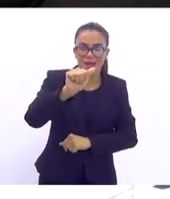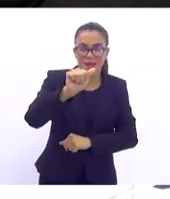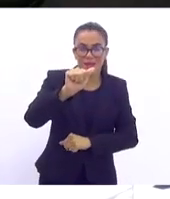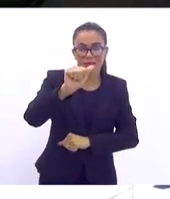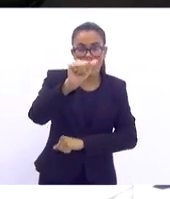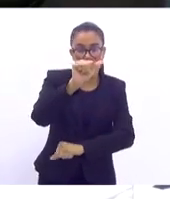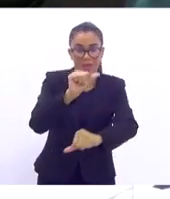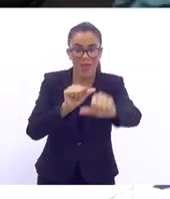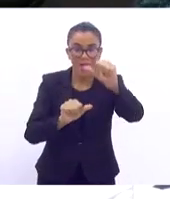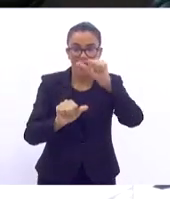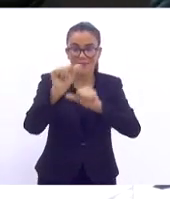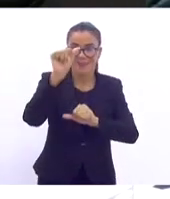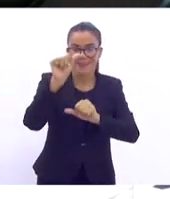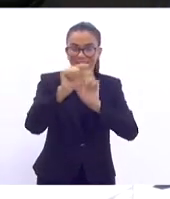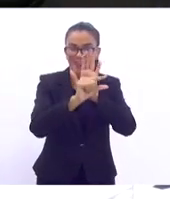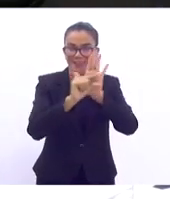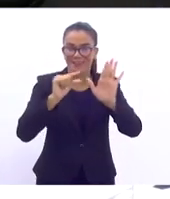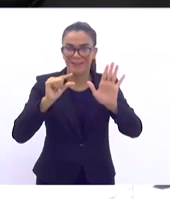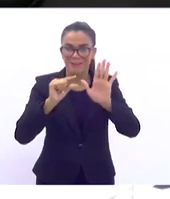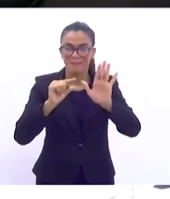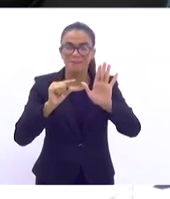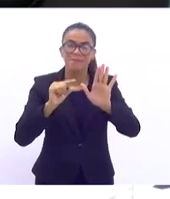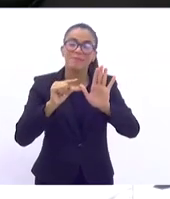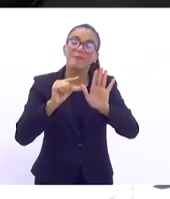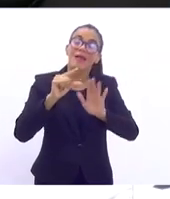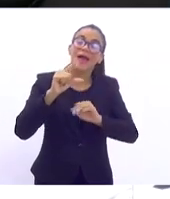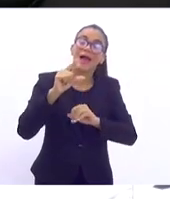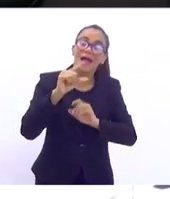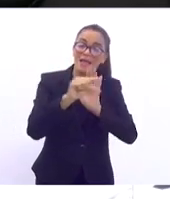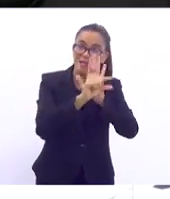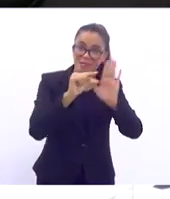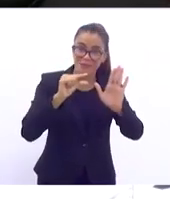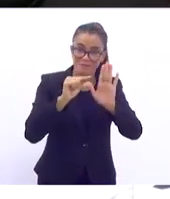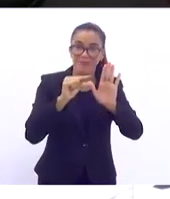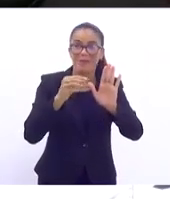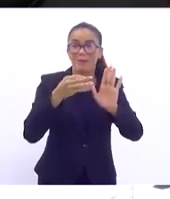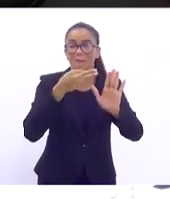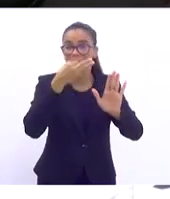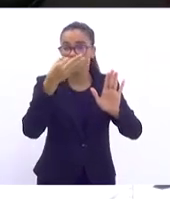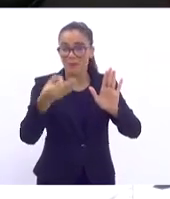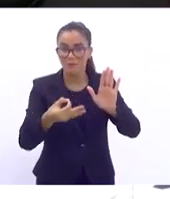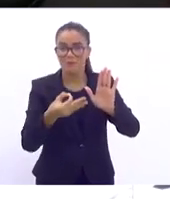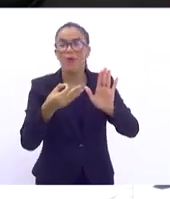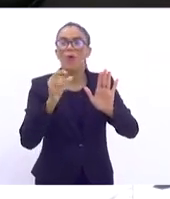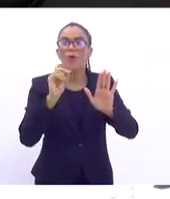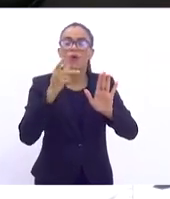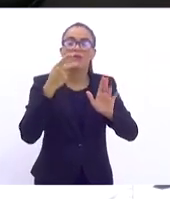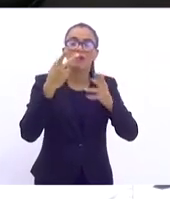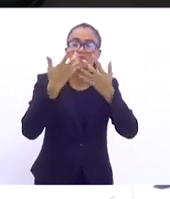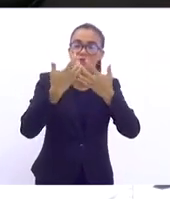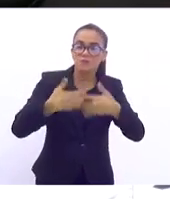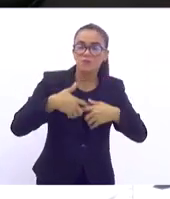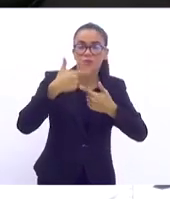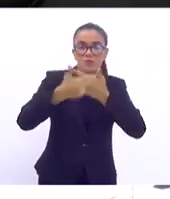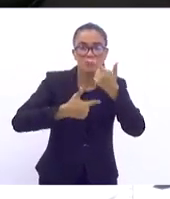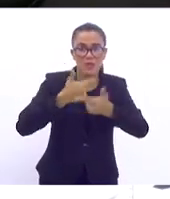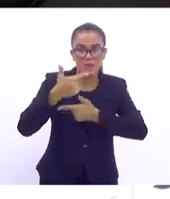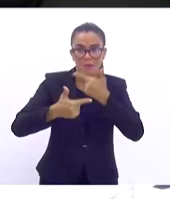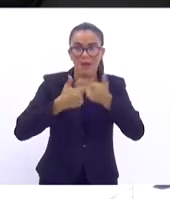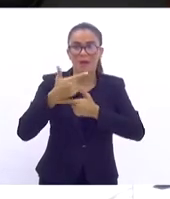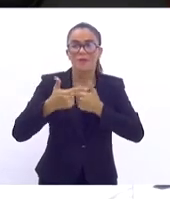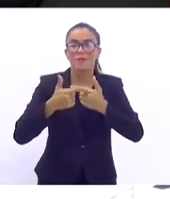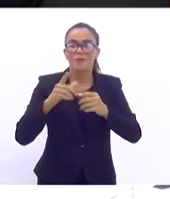a emenda a emenda alimenta Que proposta pela bancada regulamenta a construção de funcionamento das frentes pastor